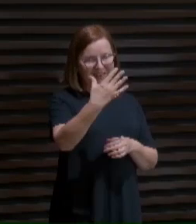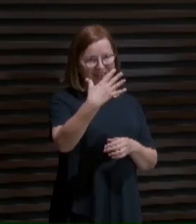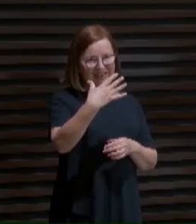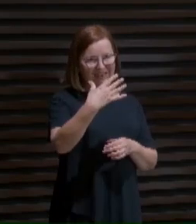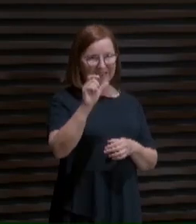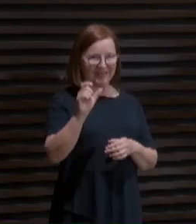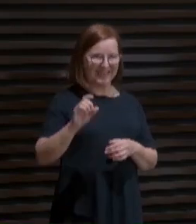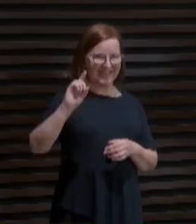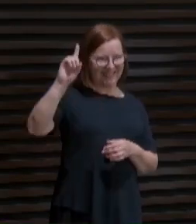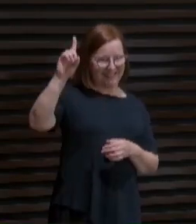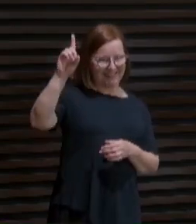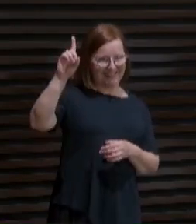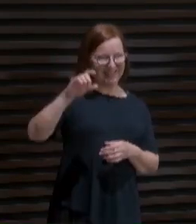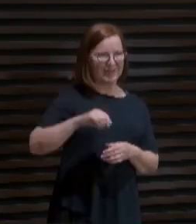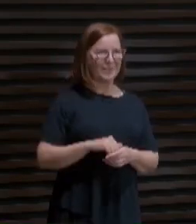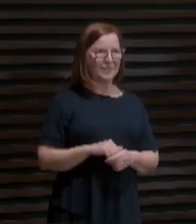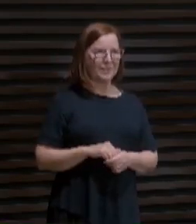da palavra de Deus.